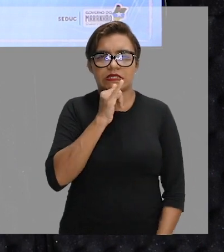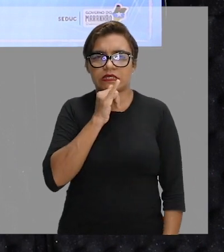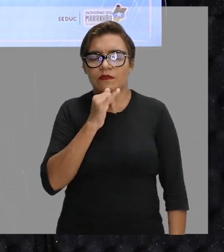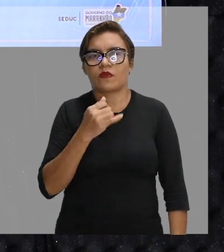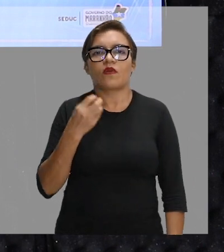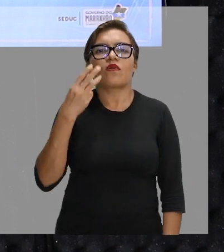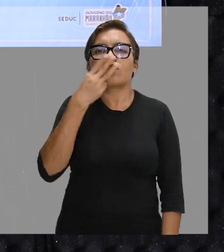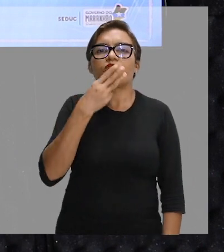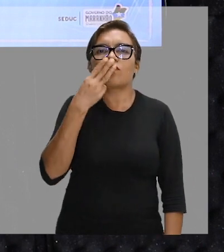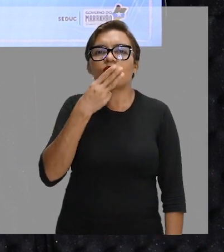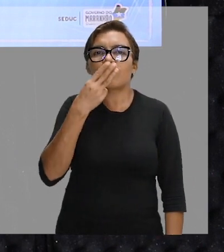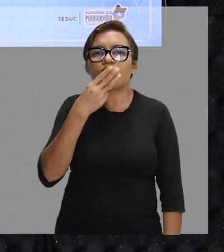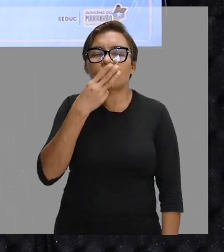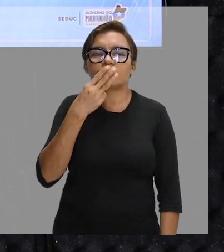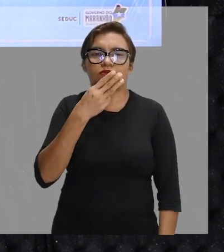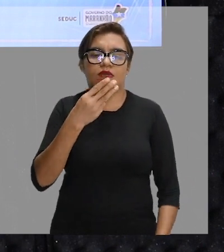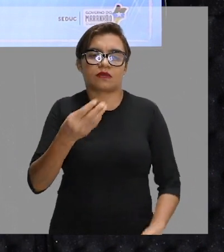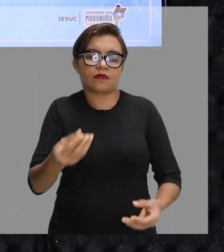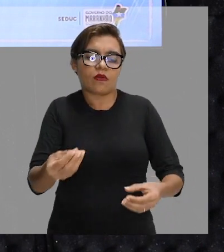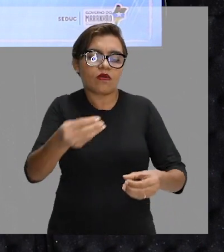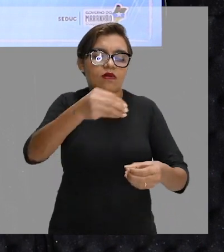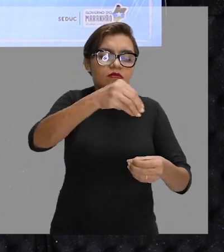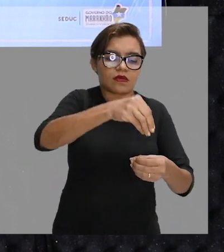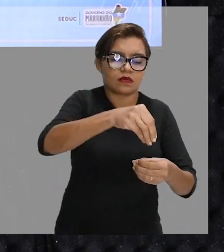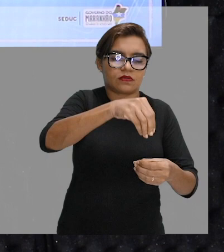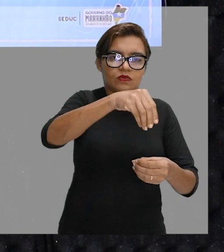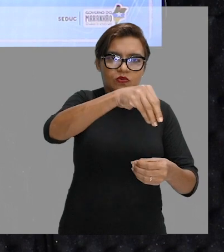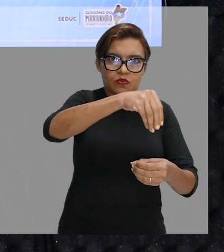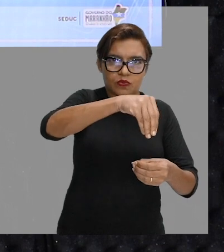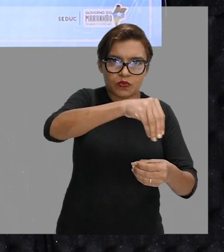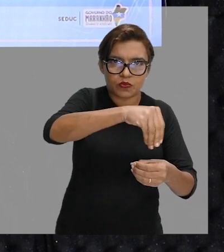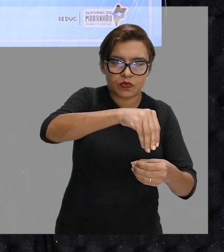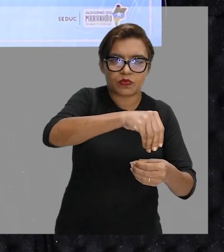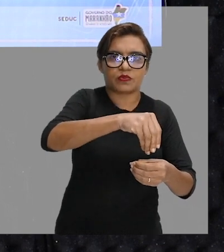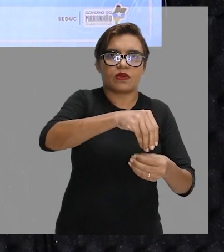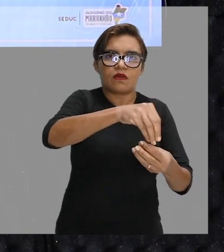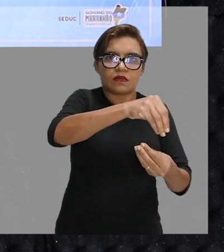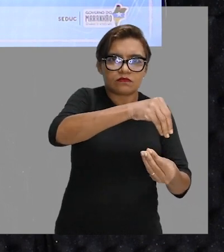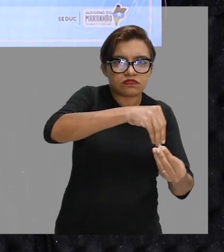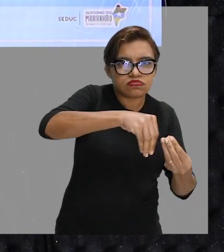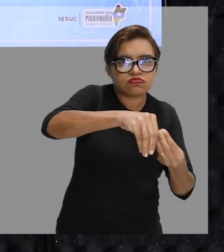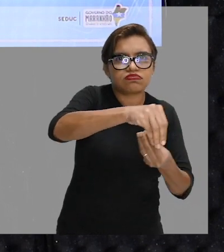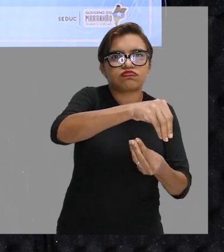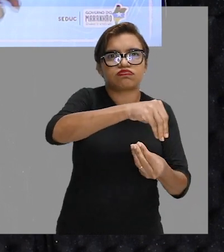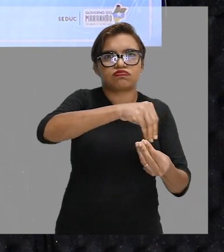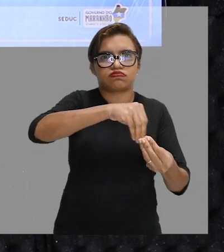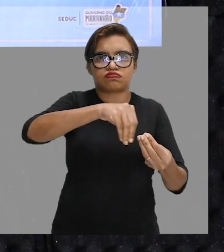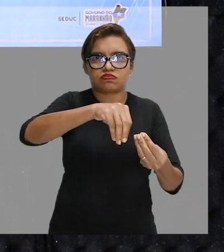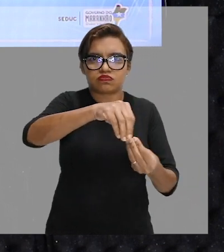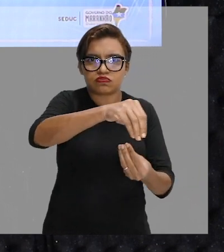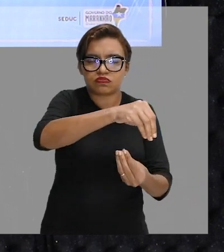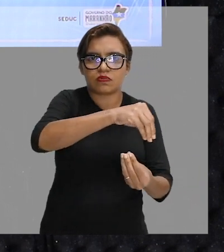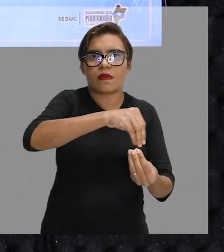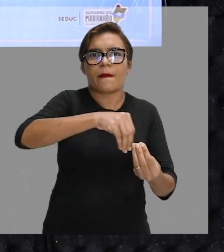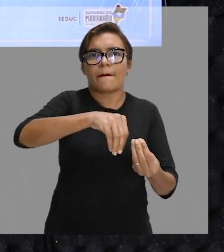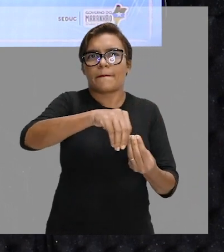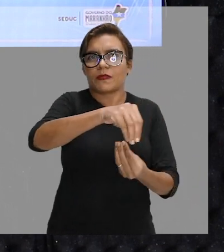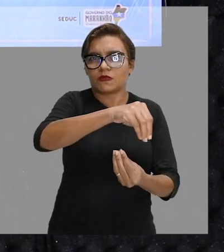açúcar, então esse açúcar ele vai se espalhar por todo o solvente, inclusive estando